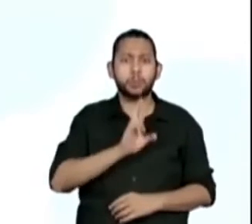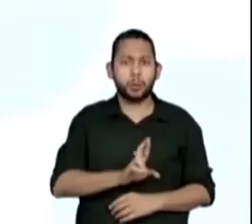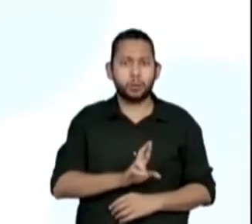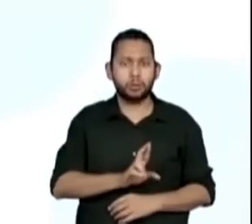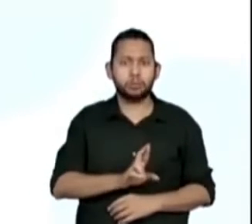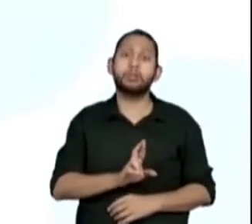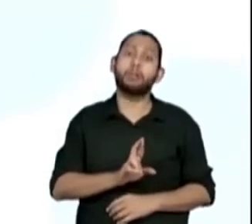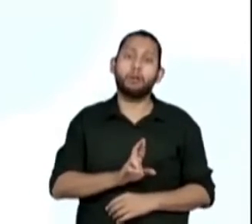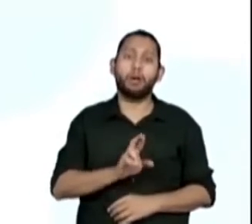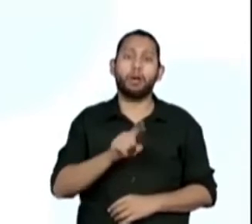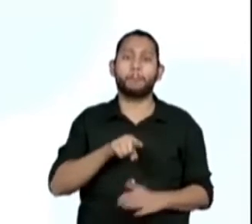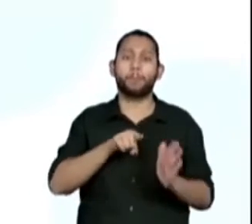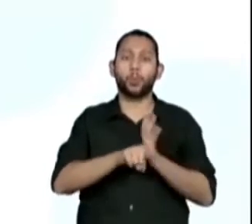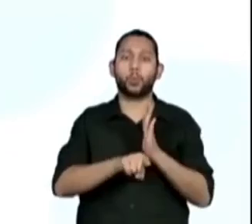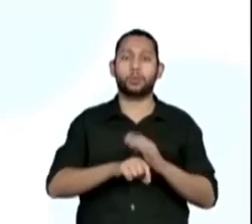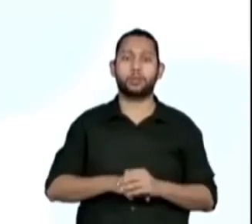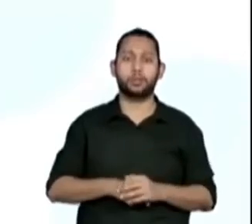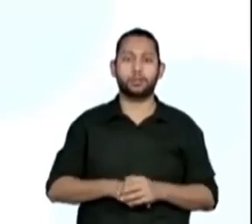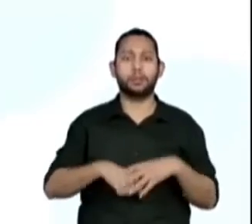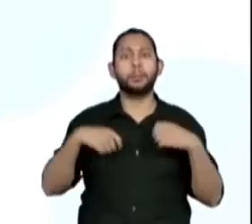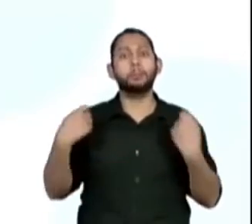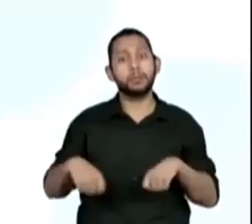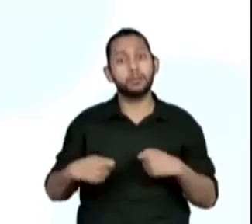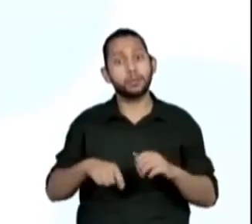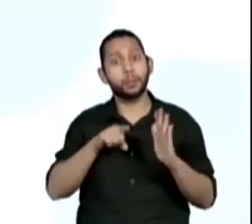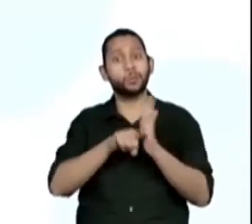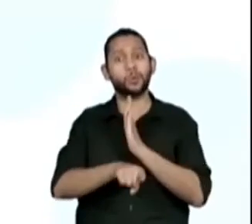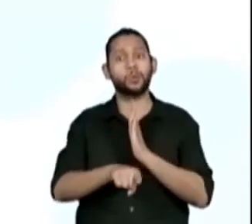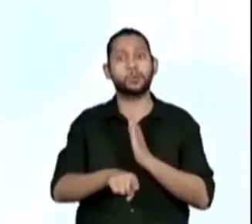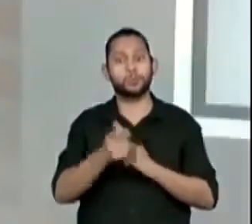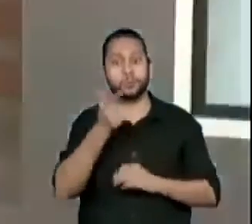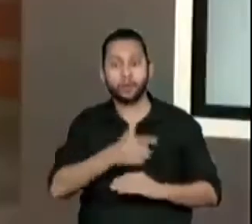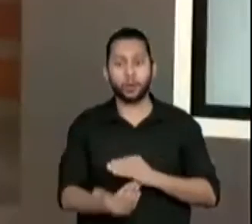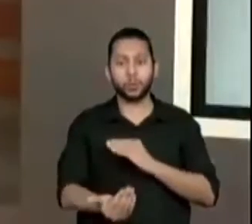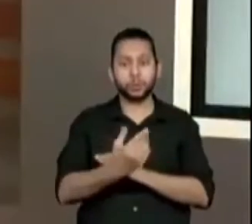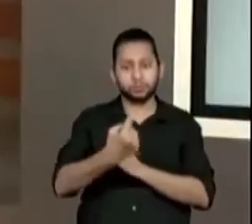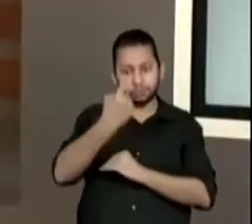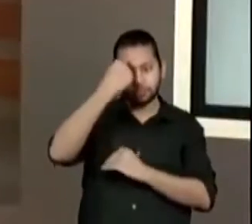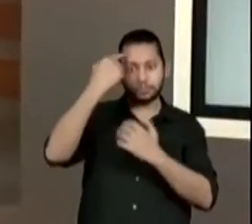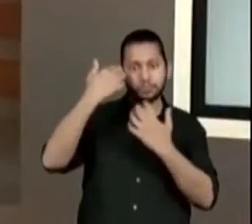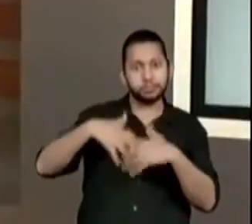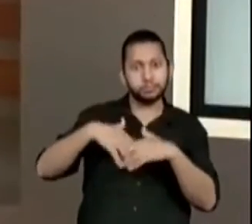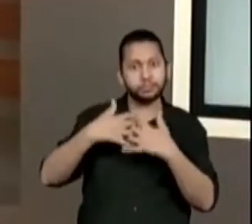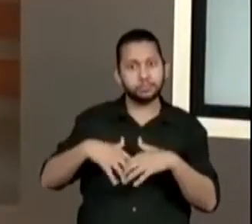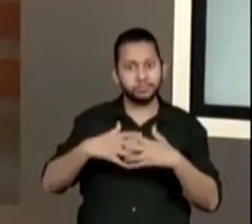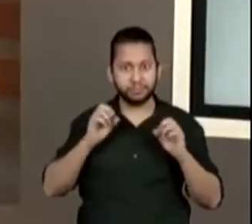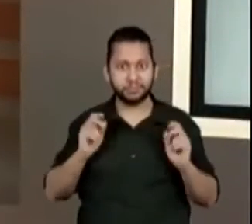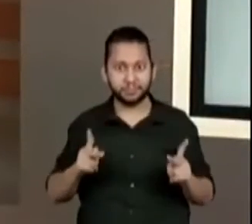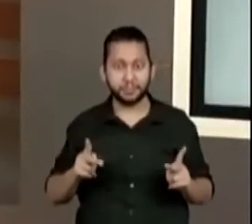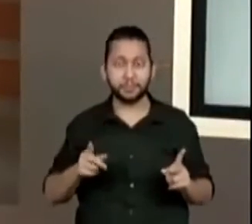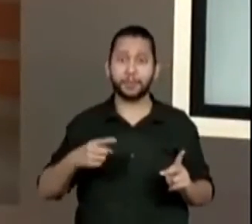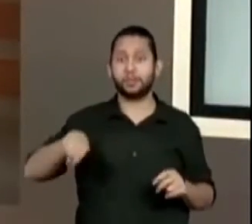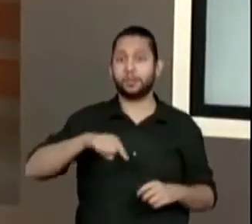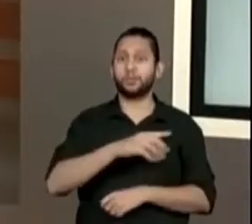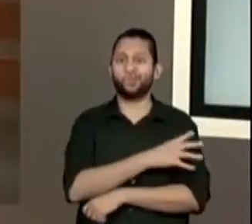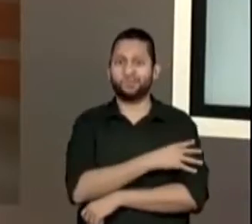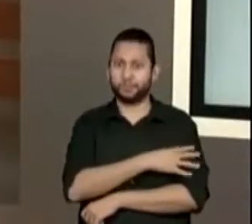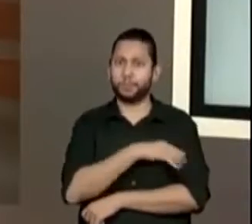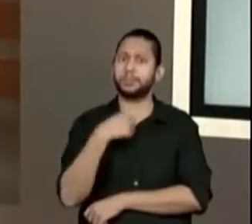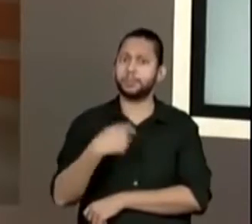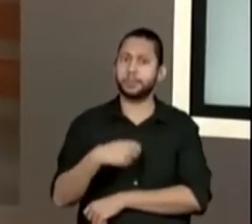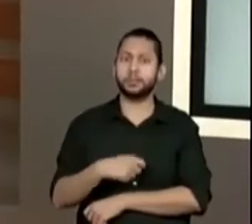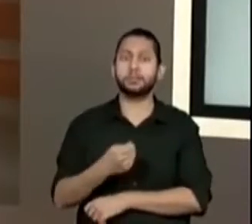certo? Uma pergunta, uma situação, um problema a ser resolvida, ok? Então, é isso que o aluno do 4º ano precisa fazer. Qual